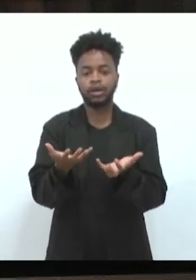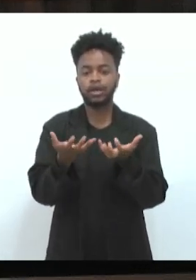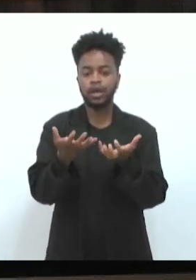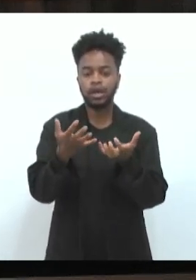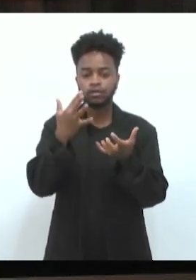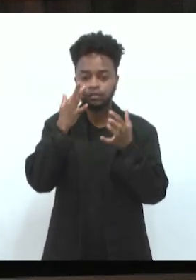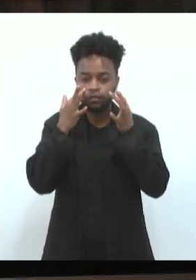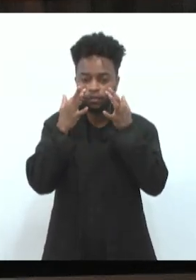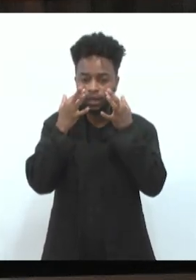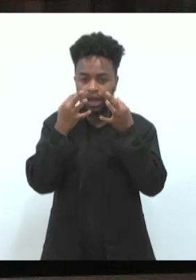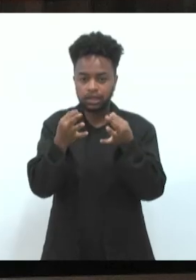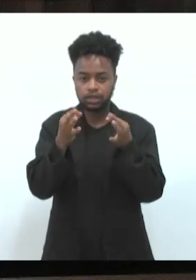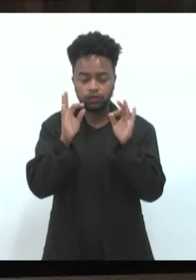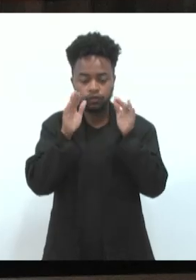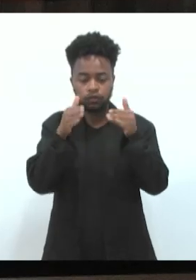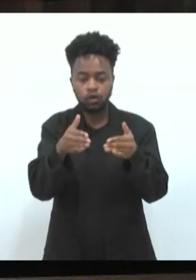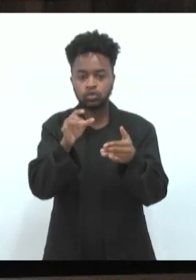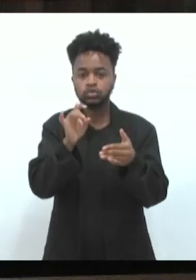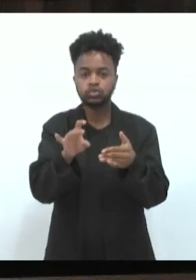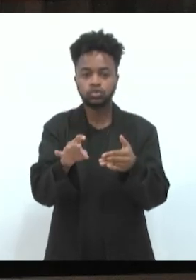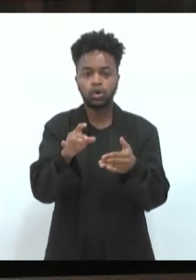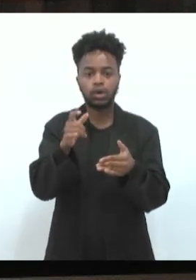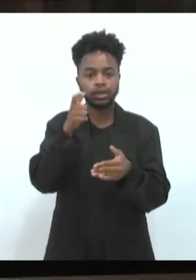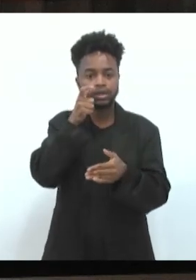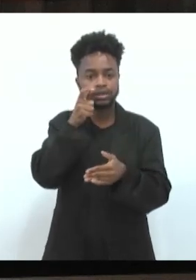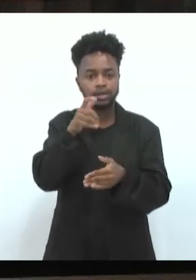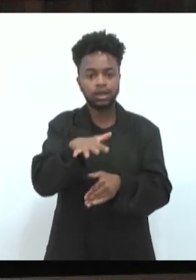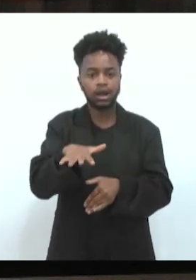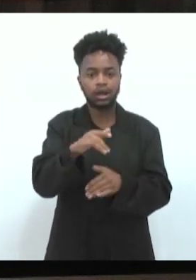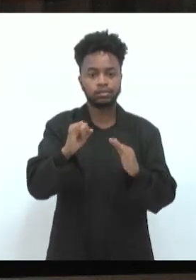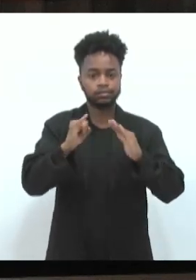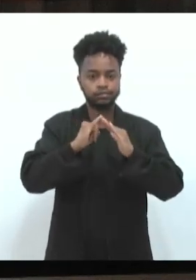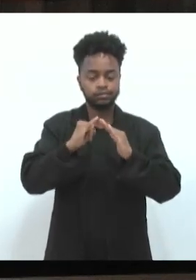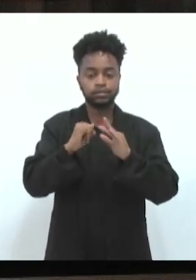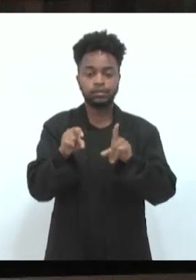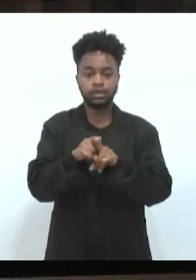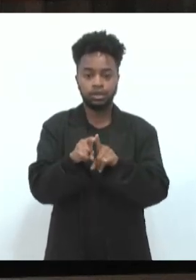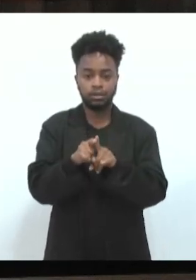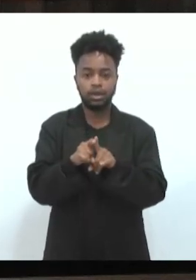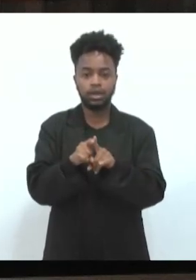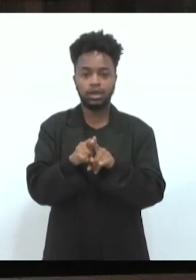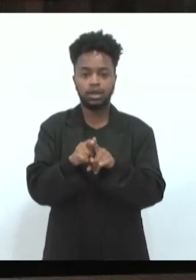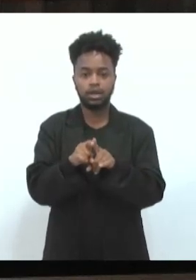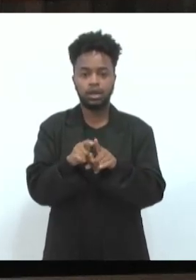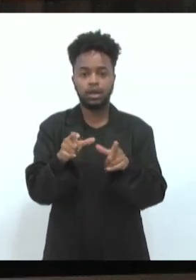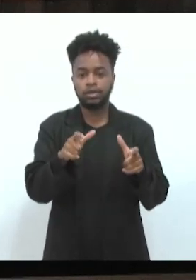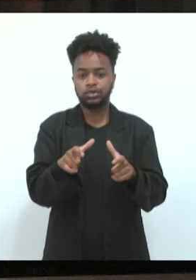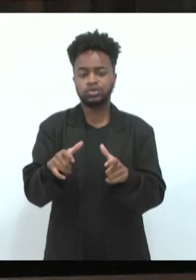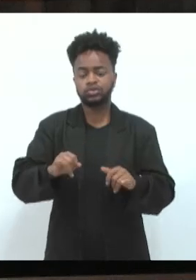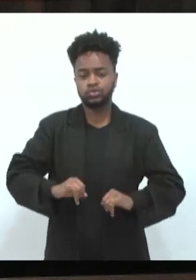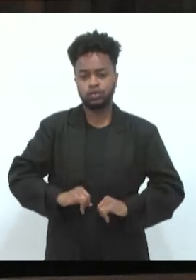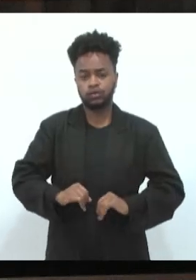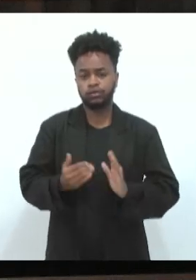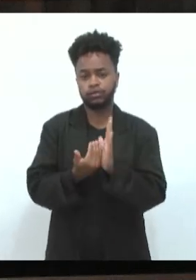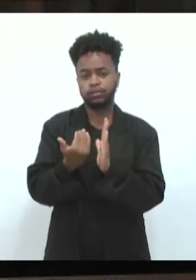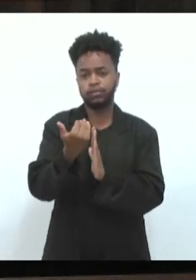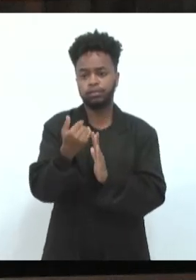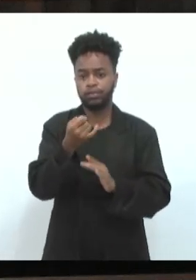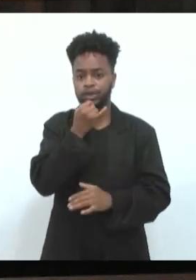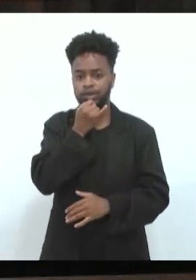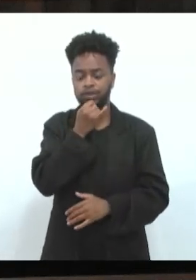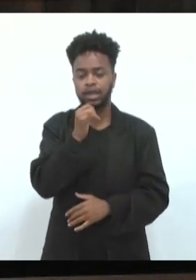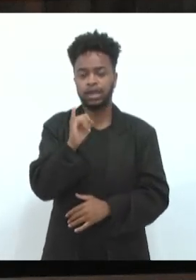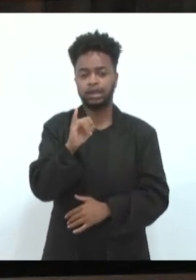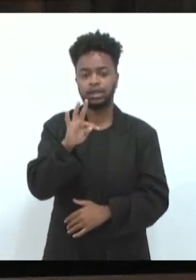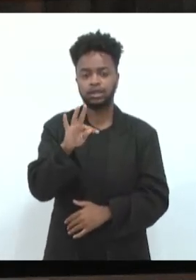o interesse da especulação imobiliária. E os distritos, principalmente, estão sofrendo muito com isso. Quando a gente pega o distrito de